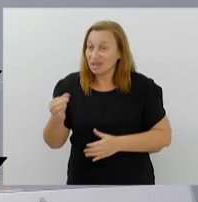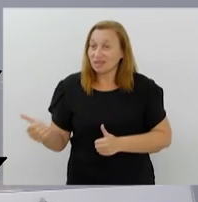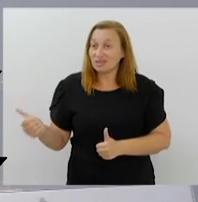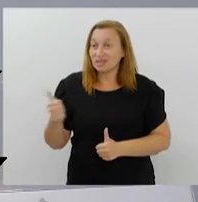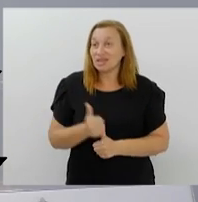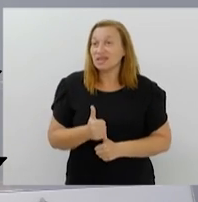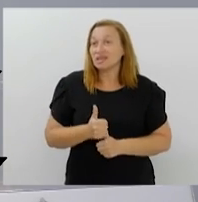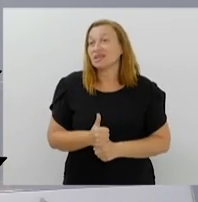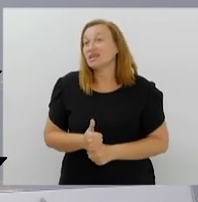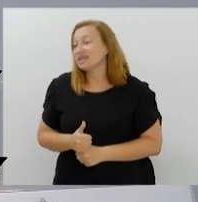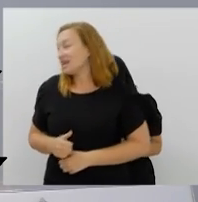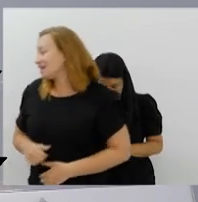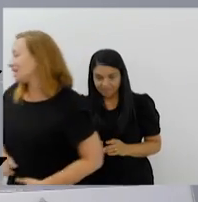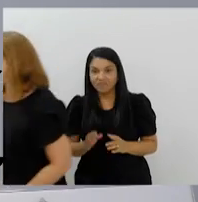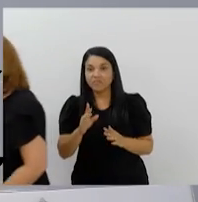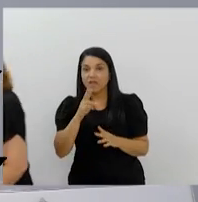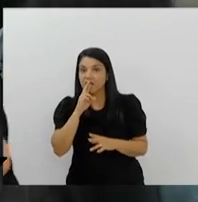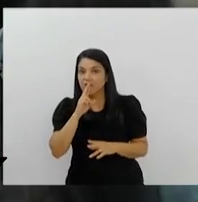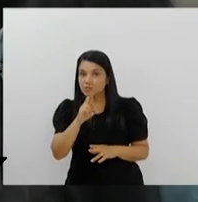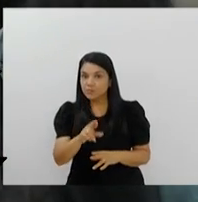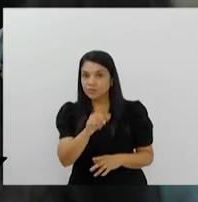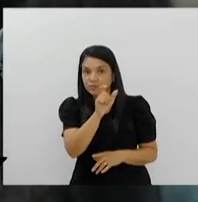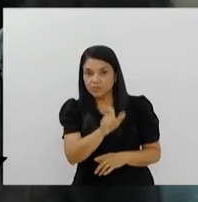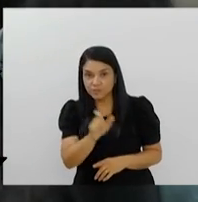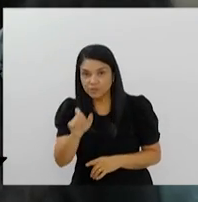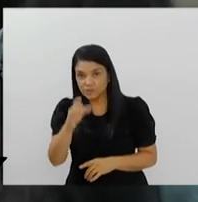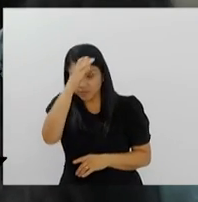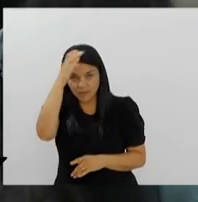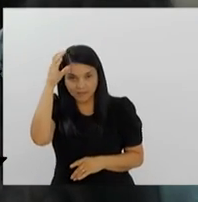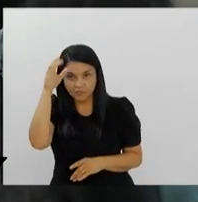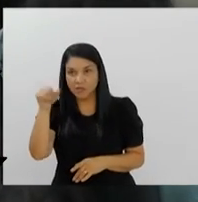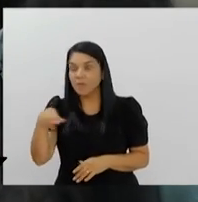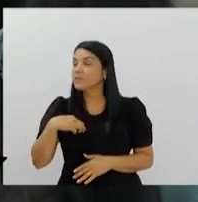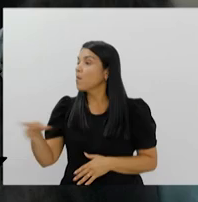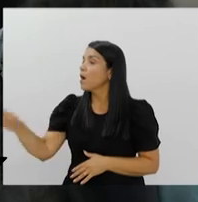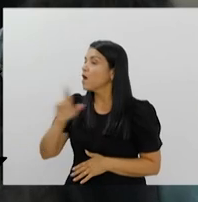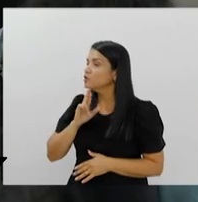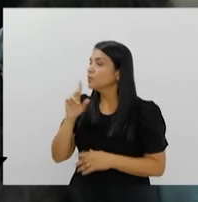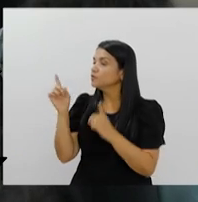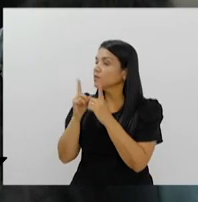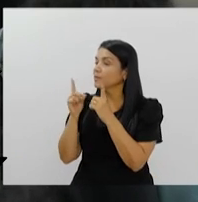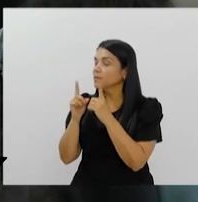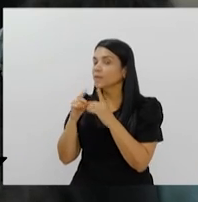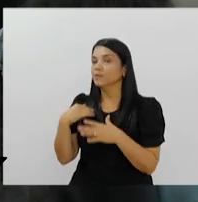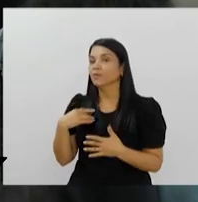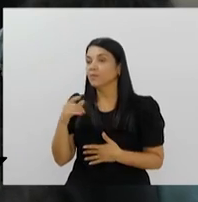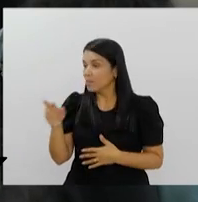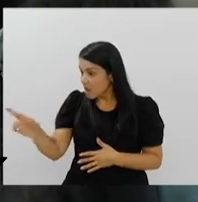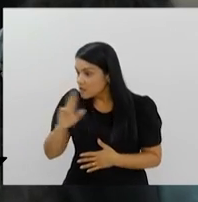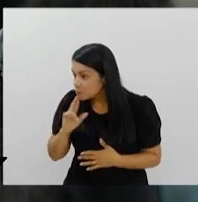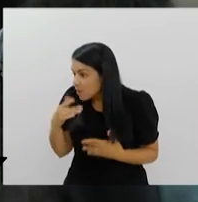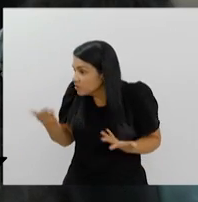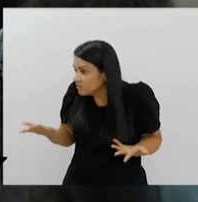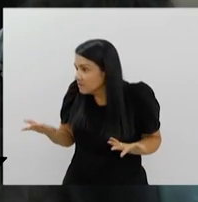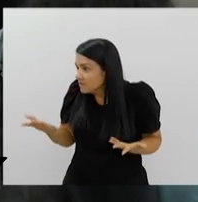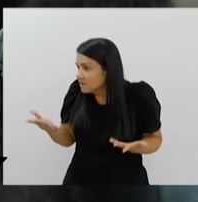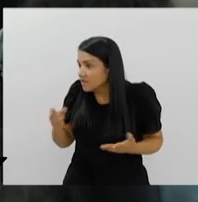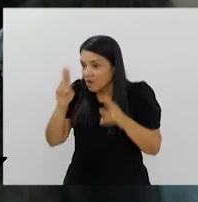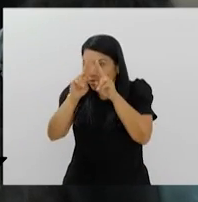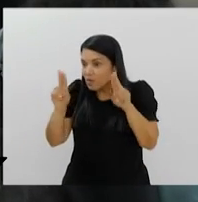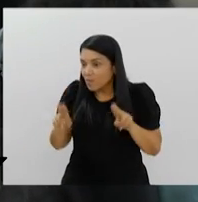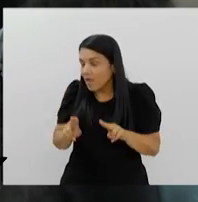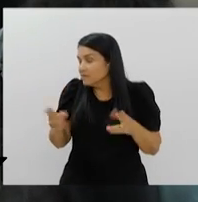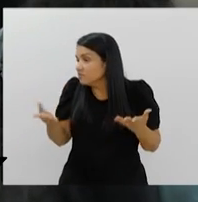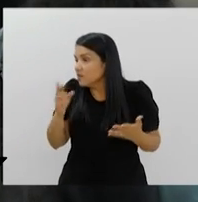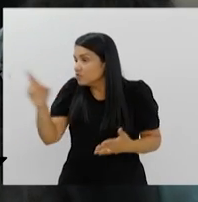tratados e respondidos aos beneficiários Então me D uma resposta de algum departamento aí me dá uma resposta de alguém me diga alguma coisa que a unimedia respondeu para